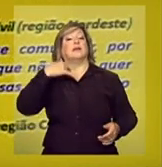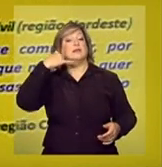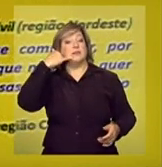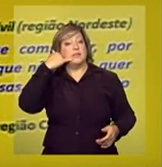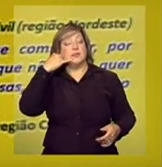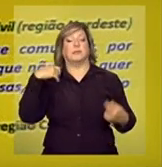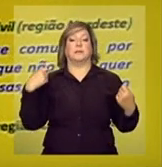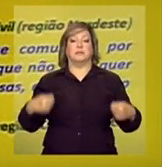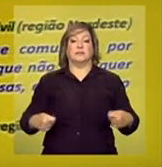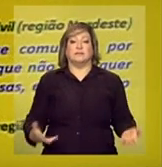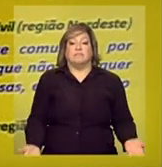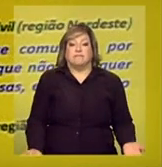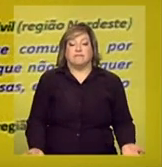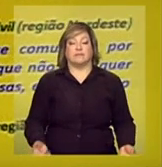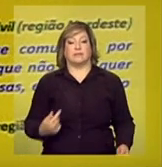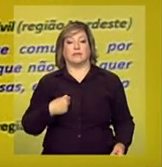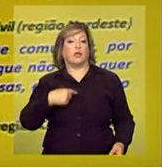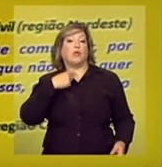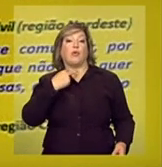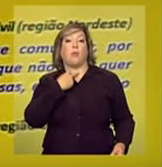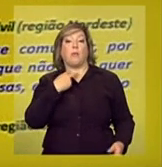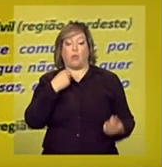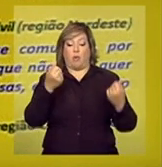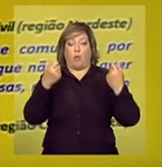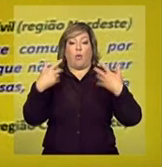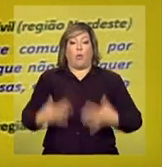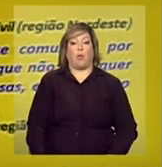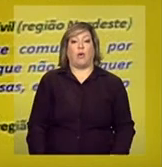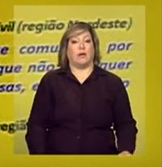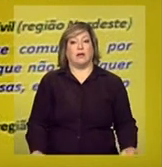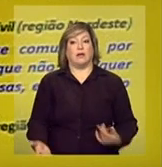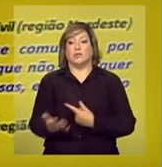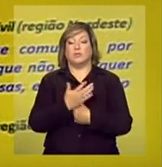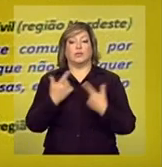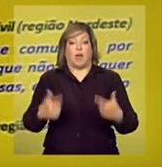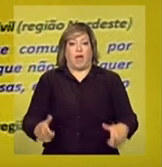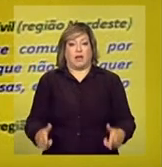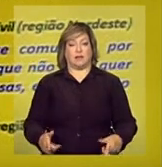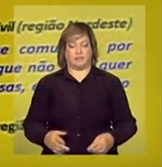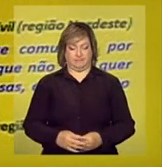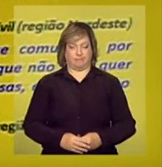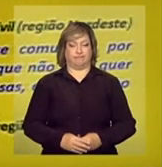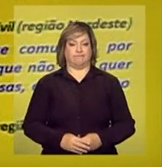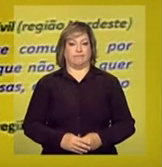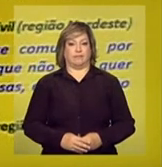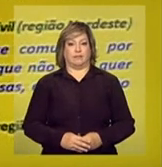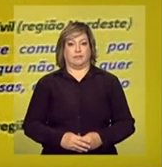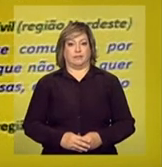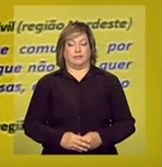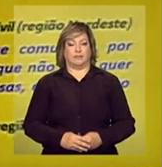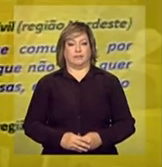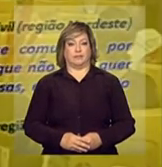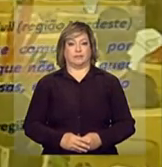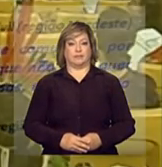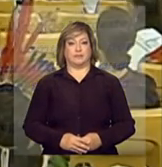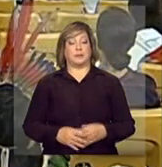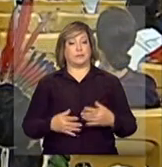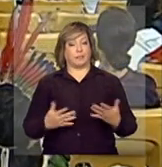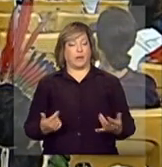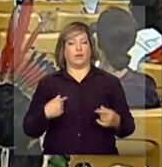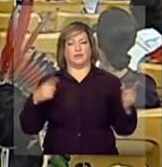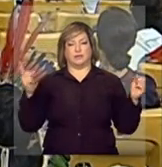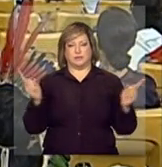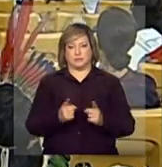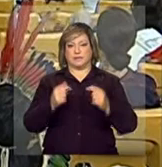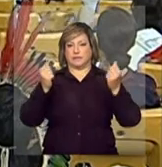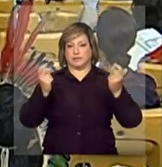tem, quer dizer, eu não posso arcar com todas as despesas, eu não tenho apoio. Bom, eu fui bem breve